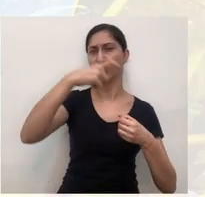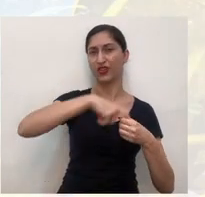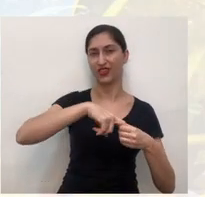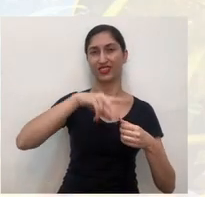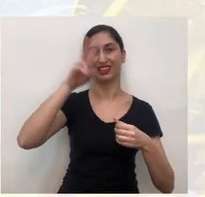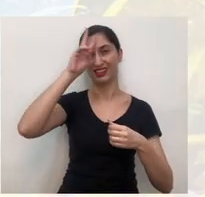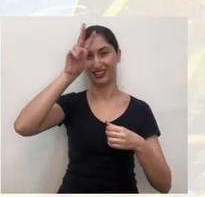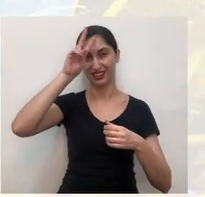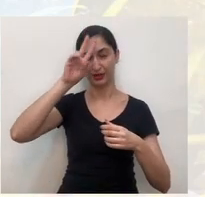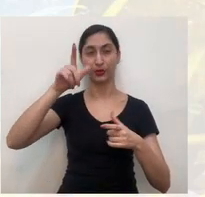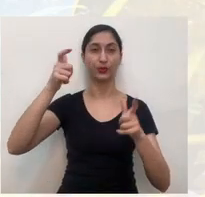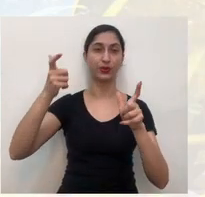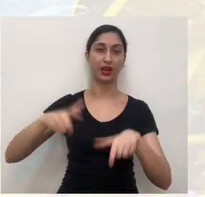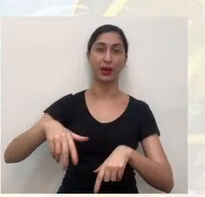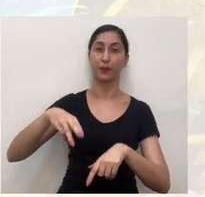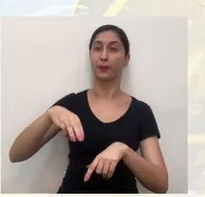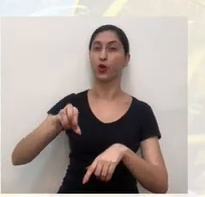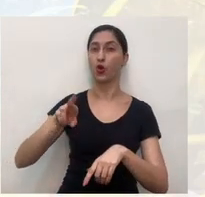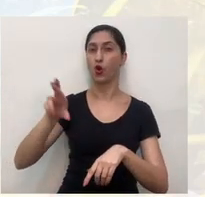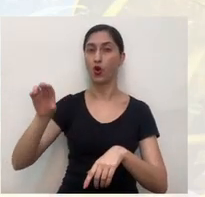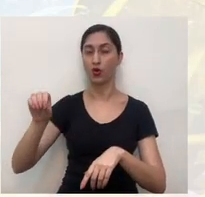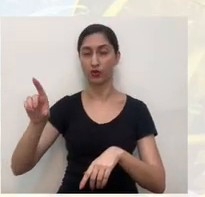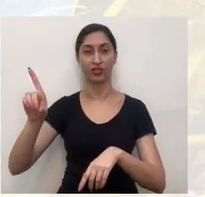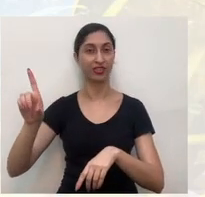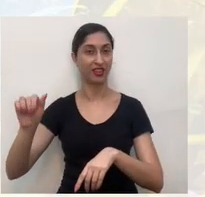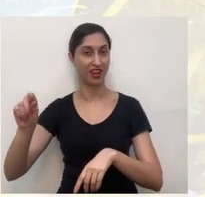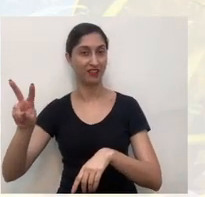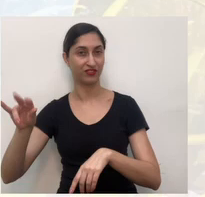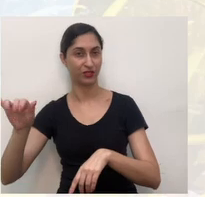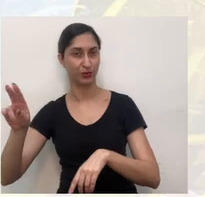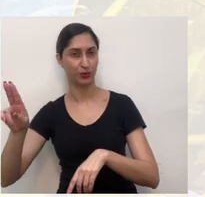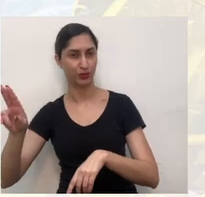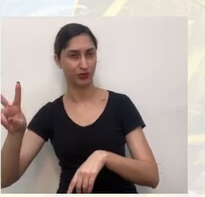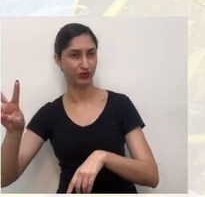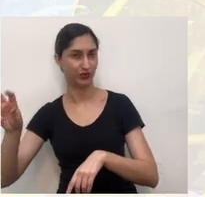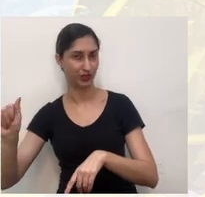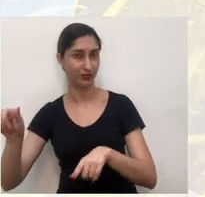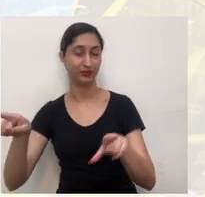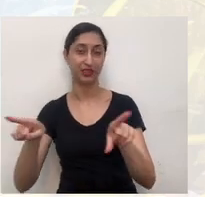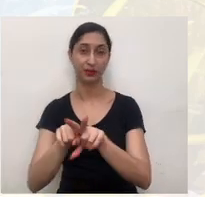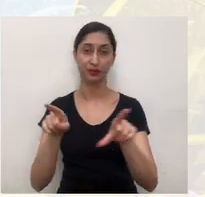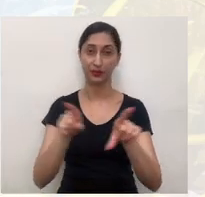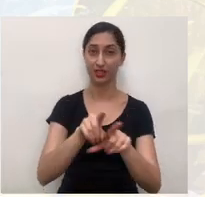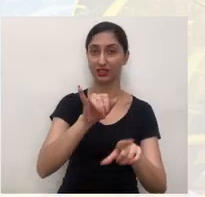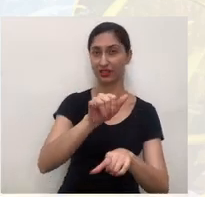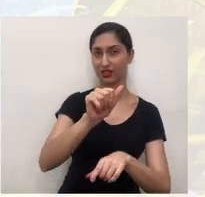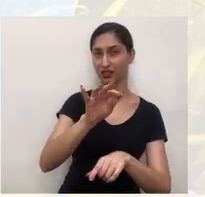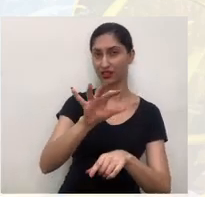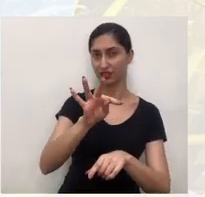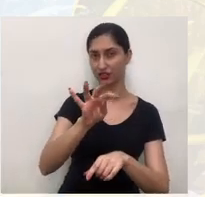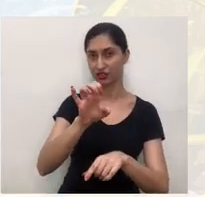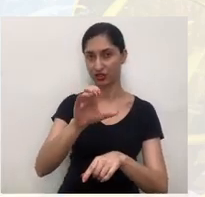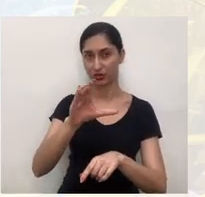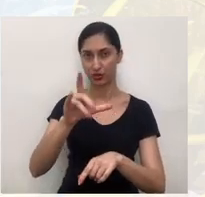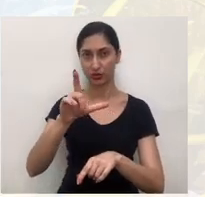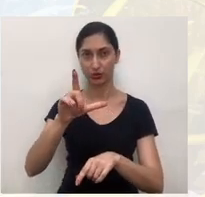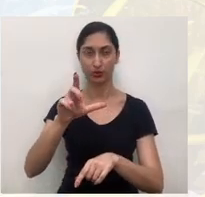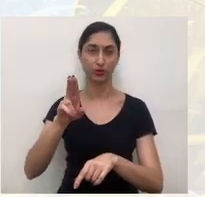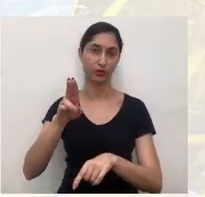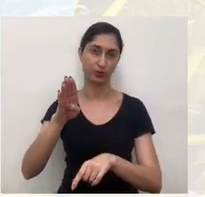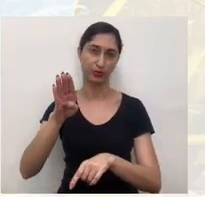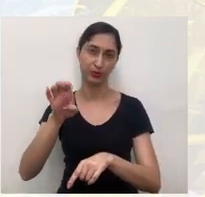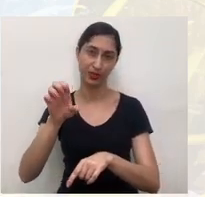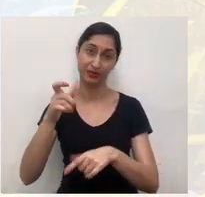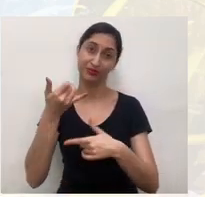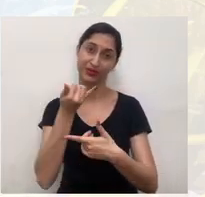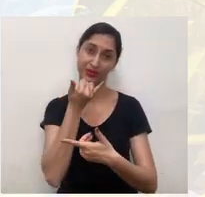da Viúva, ou que eu mencionei do Yacht Club. Eu não consegui foto desse parquinho do Yacht Club, vocês me desculpem, eu vou